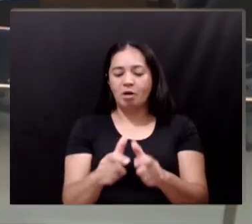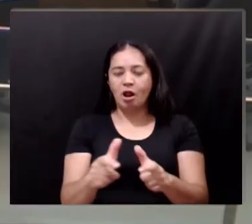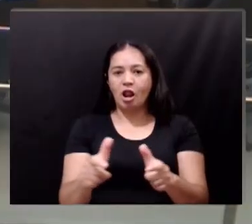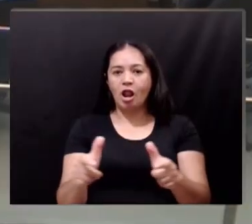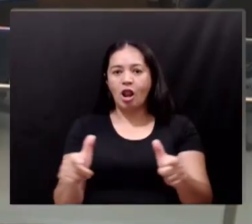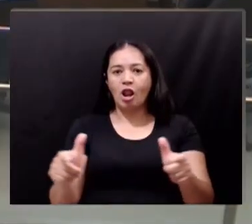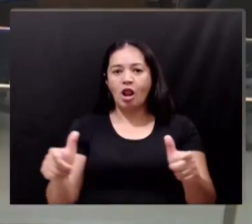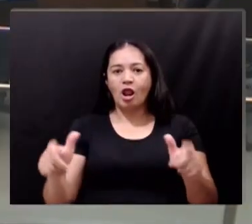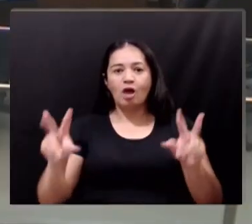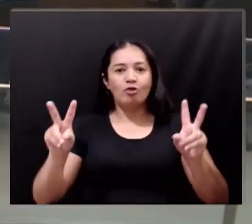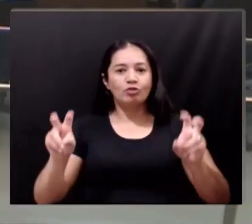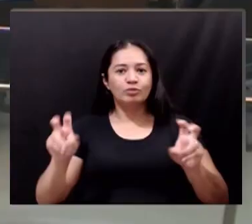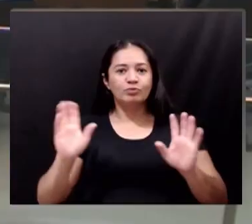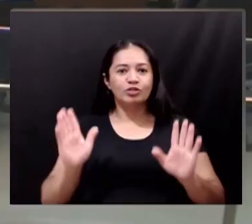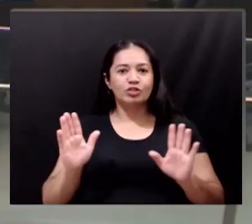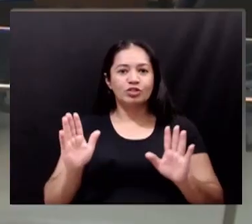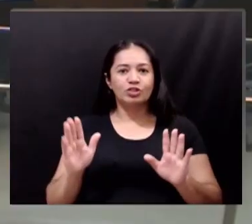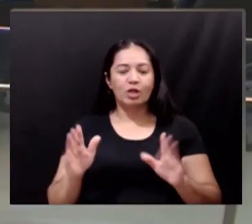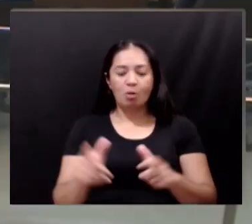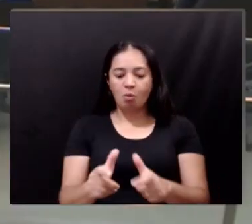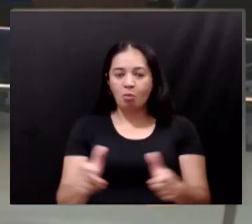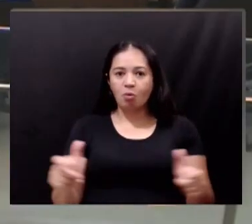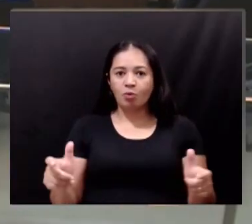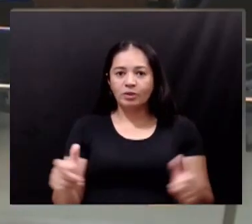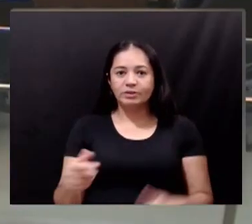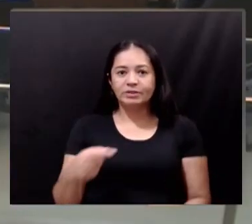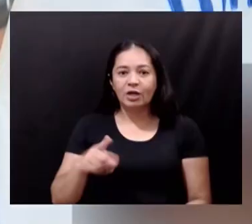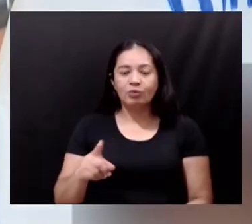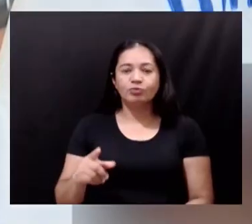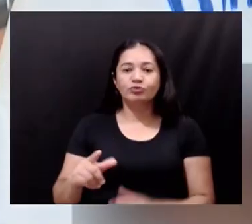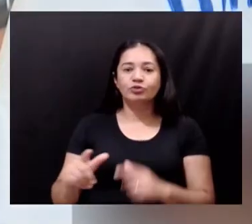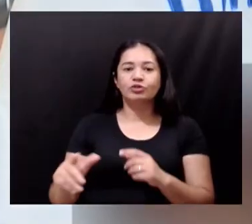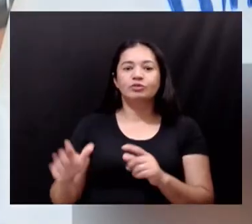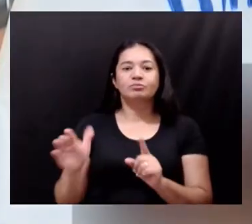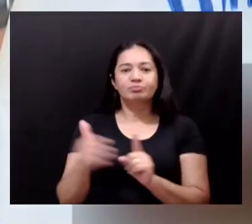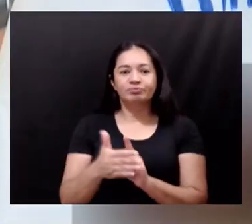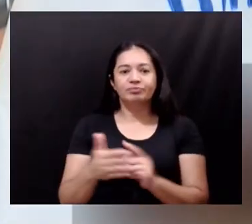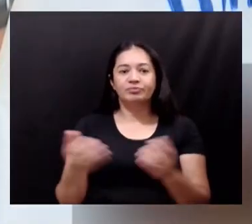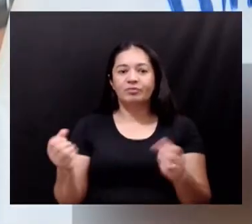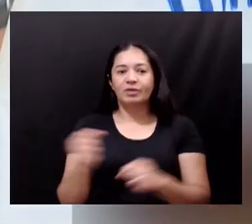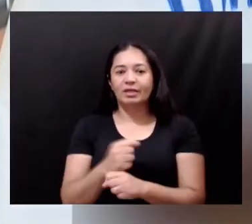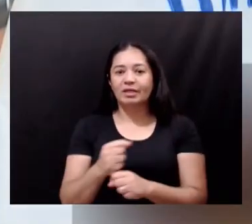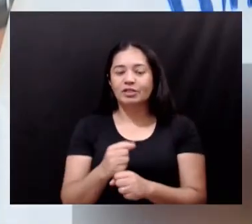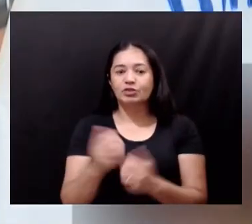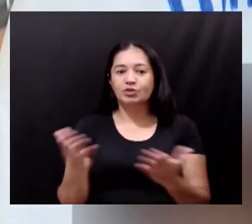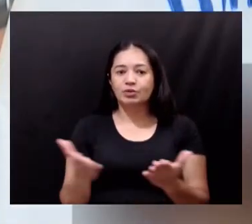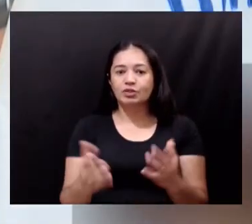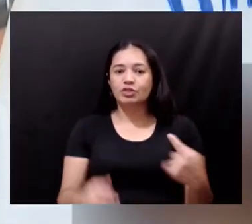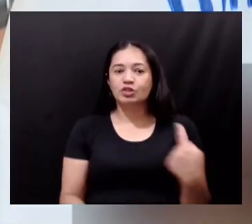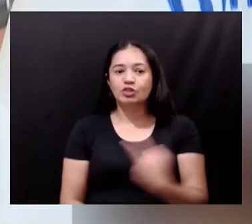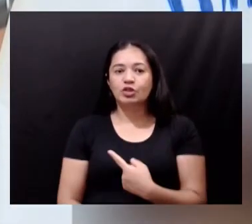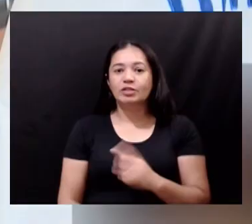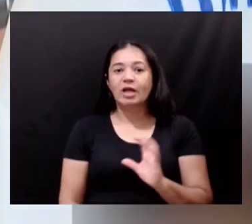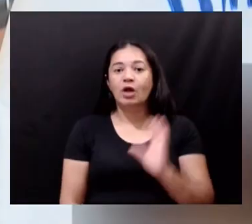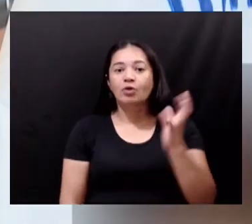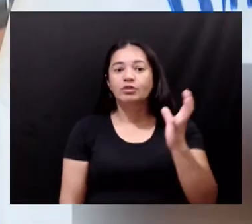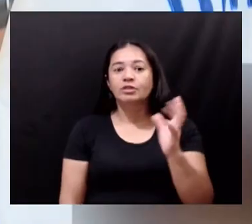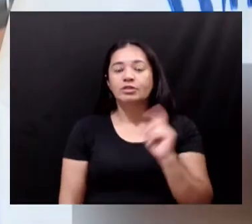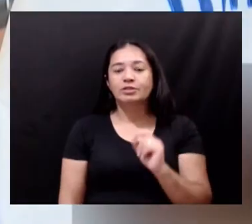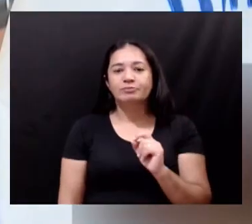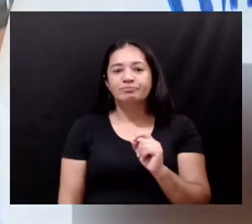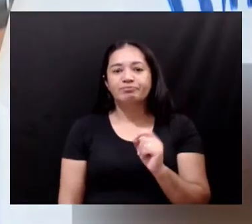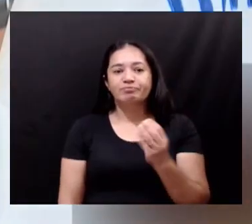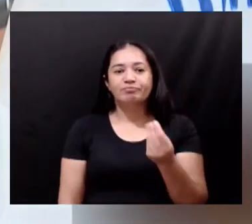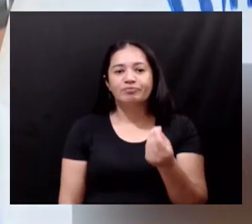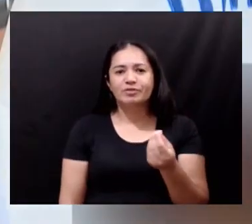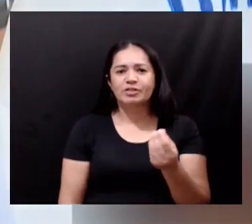era muito grande na última legislação. Esse ano a gente teve um prelúdio, né, de muitas temáticas